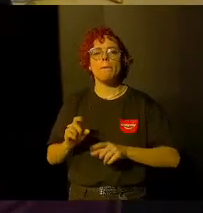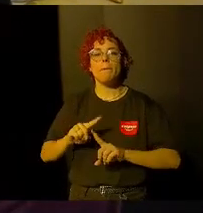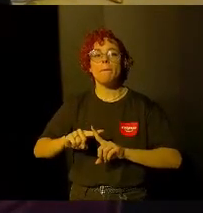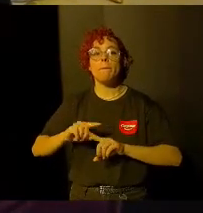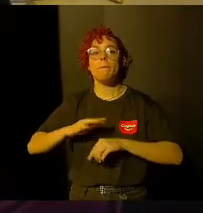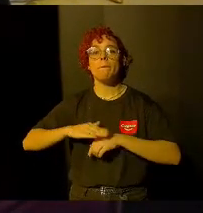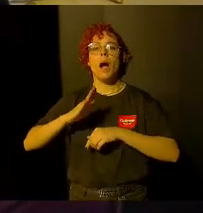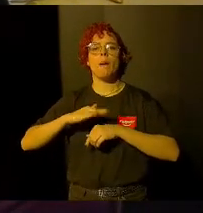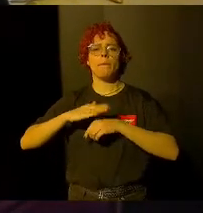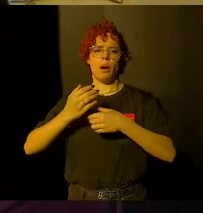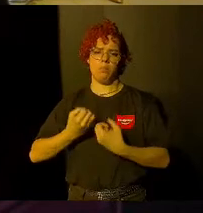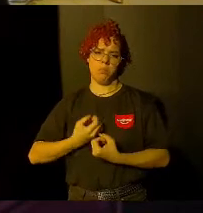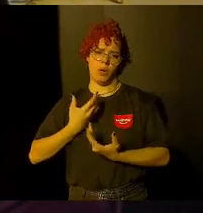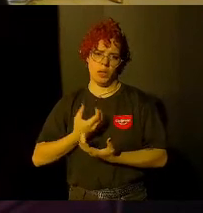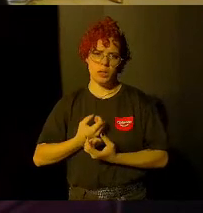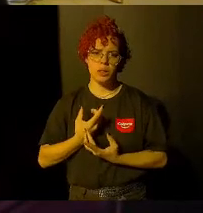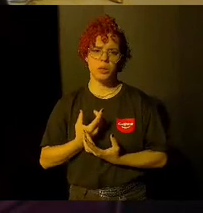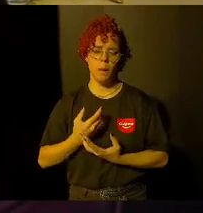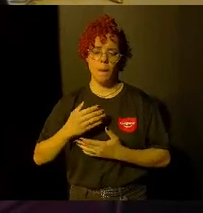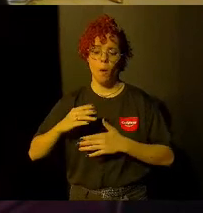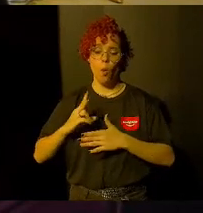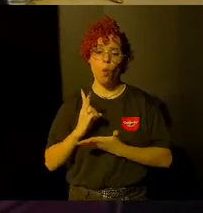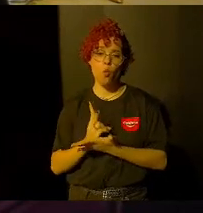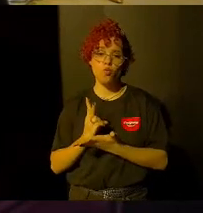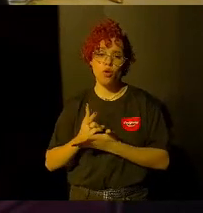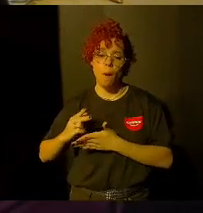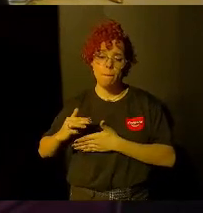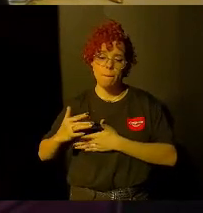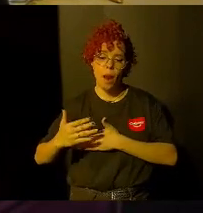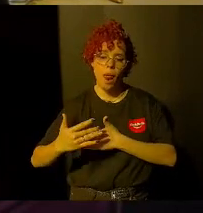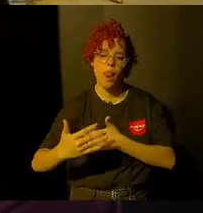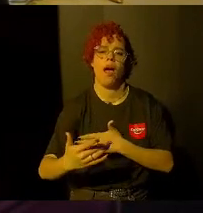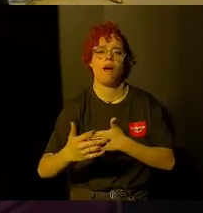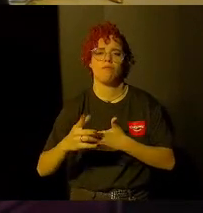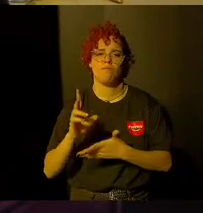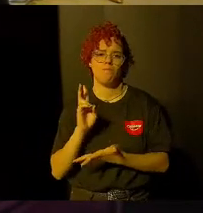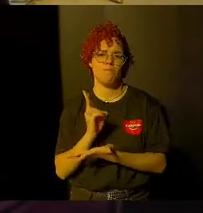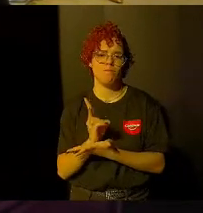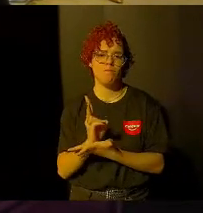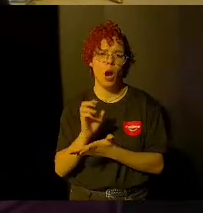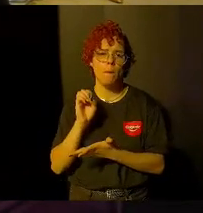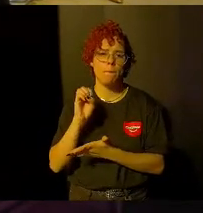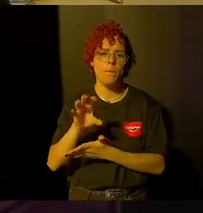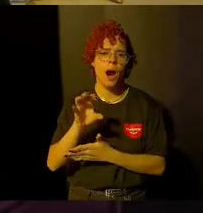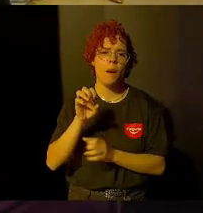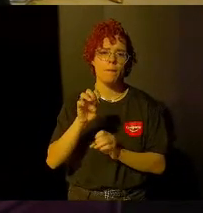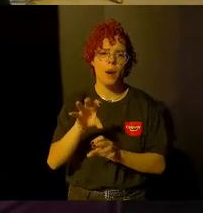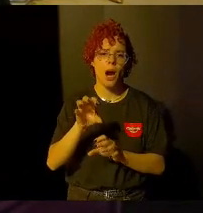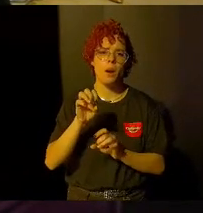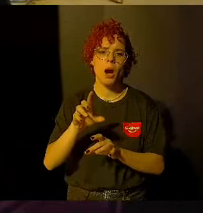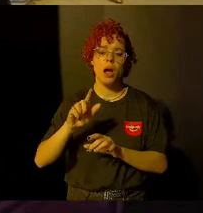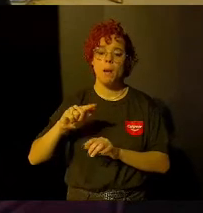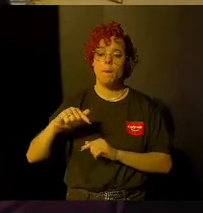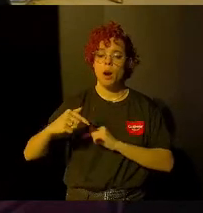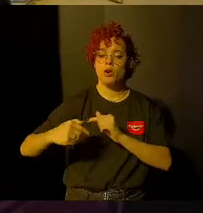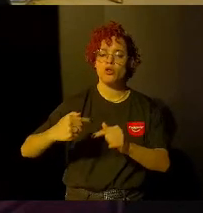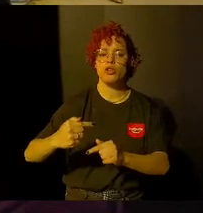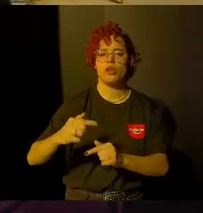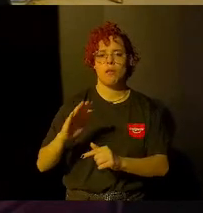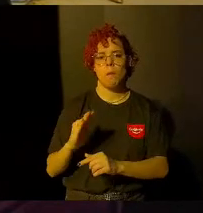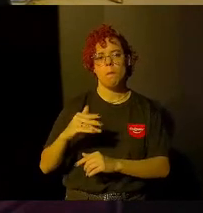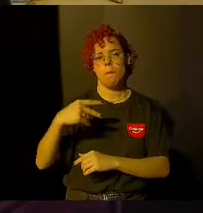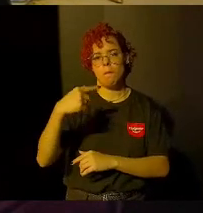mais rubro e passar adiante para as próximas gerações Claro alguém que está